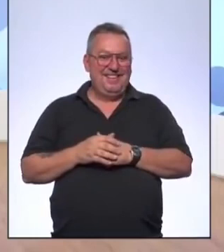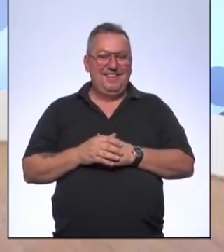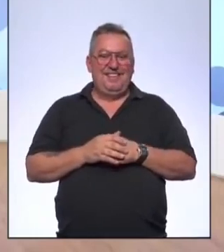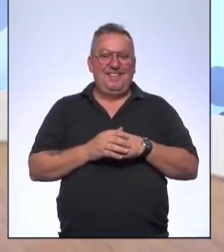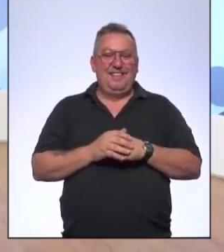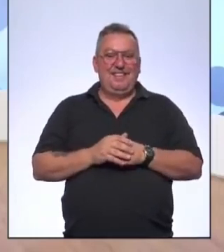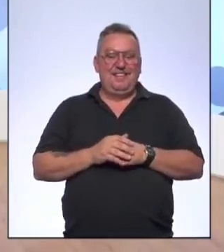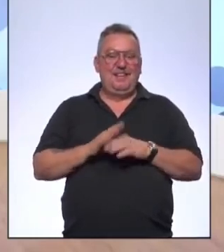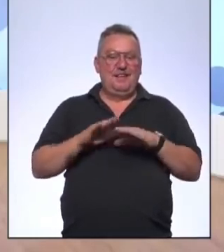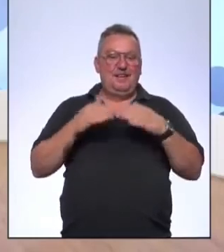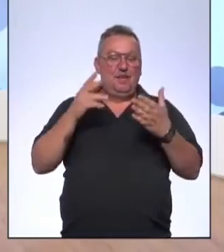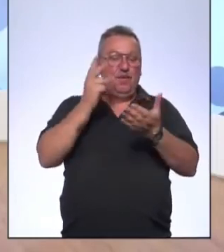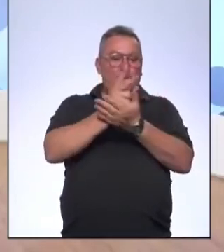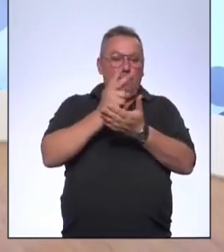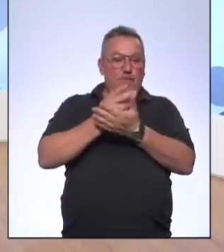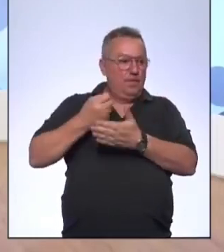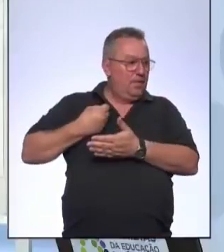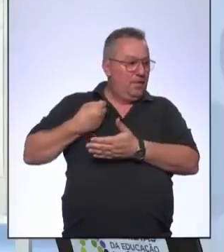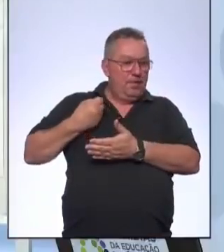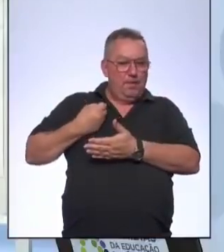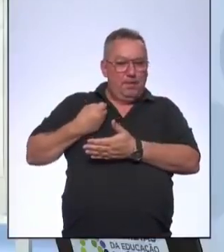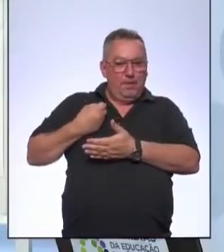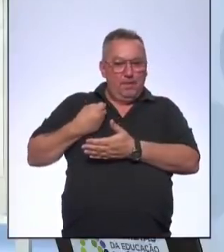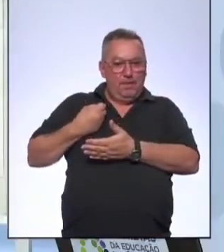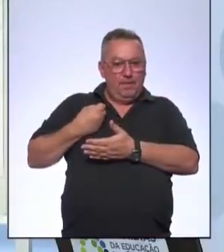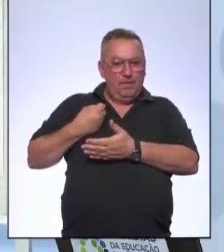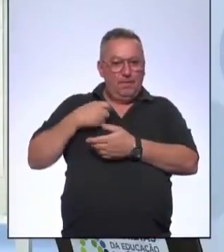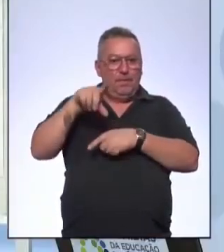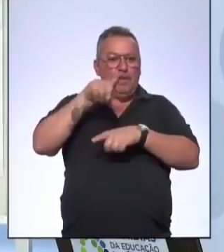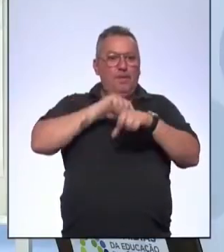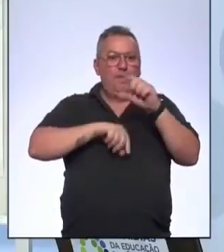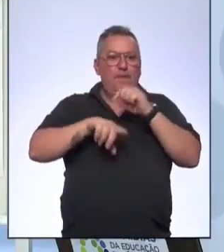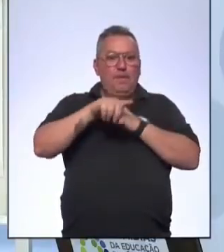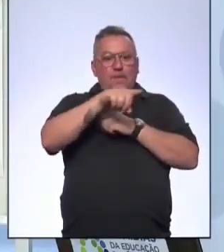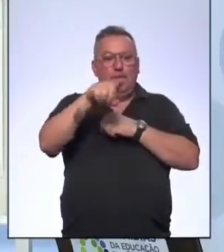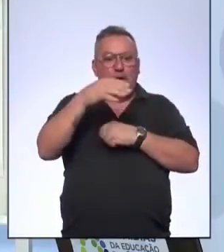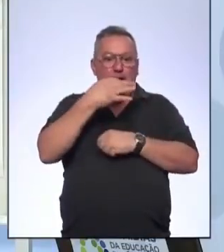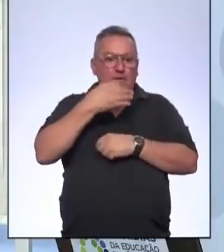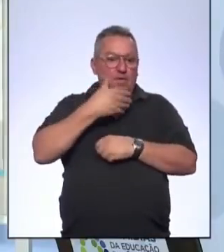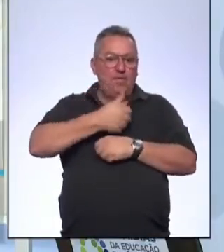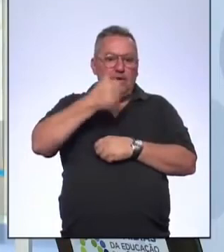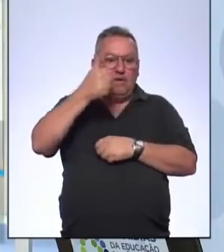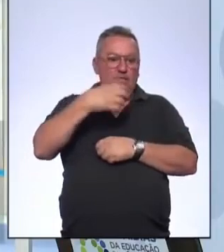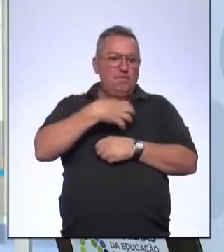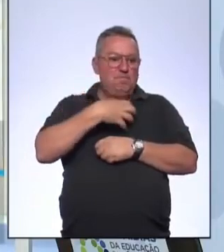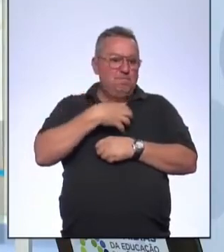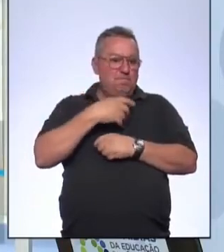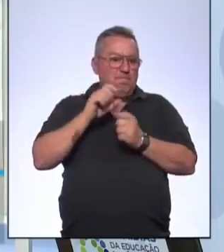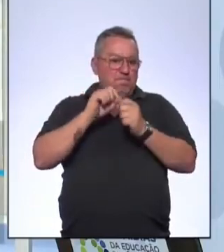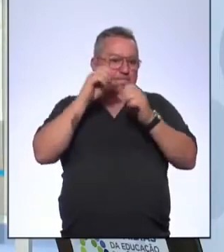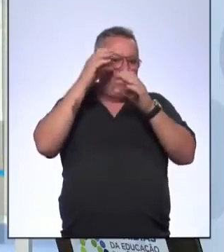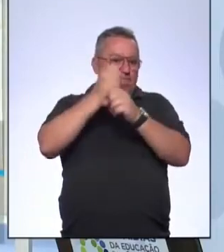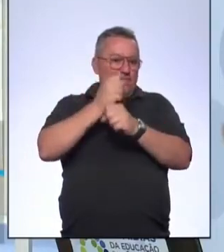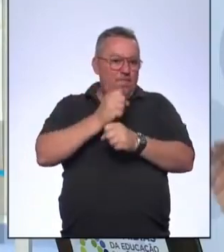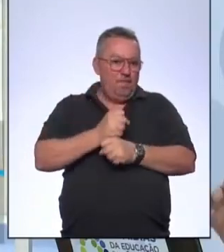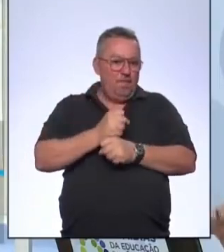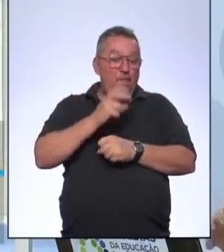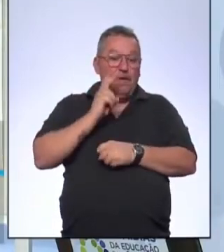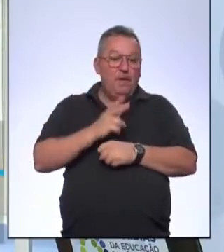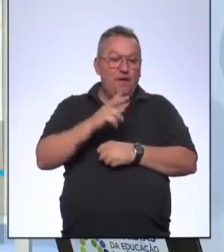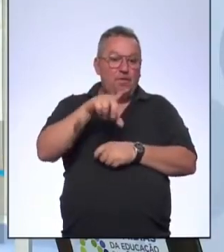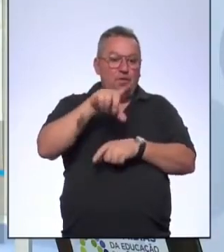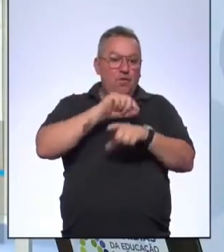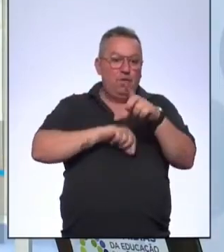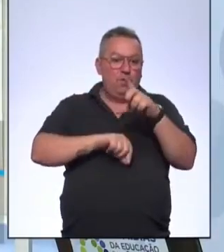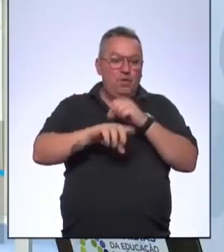erra. Então dá o mesmo valor, ó. Escolham o que vocês quiserem como conta. Sempre